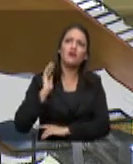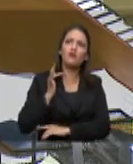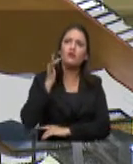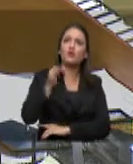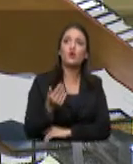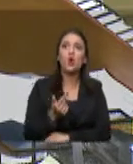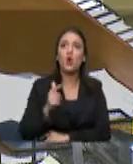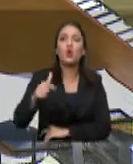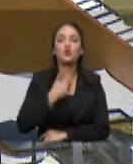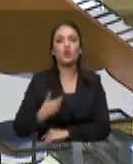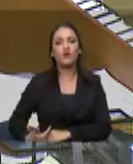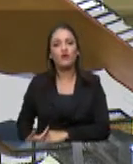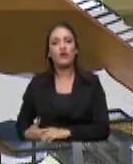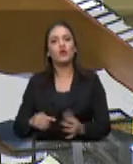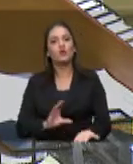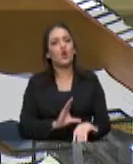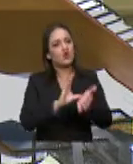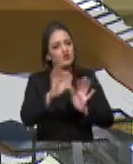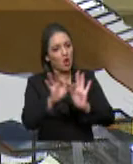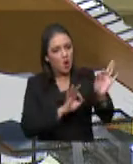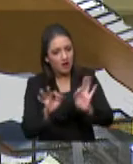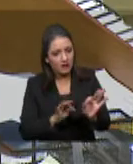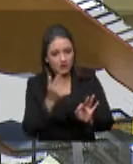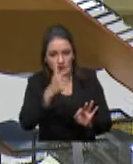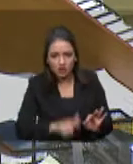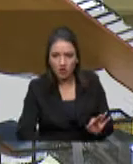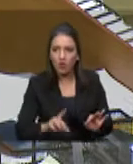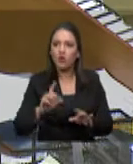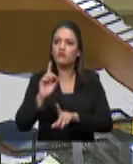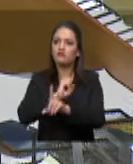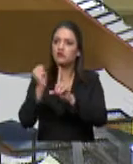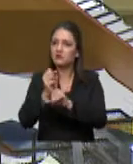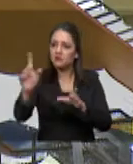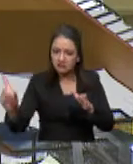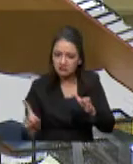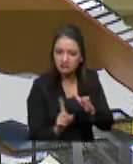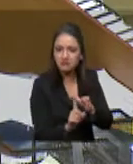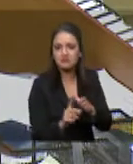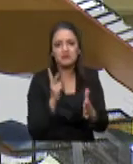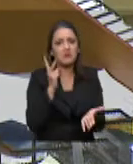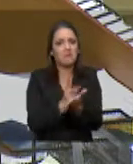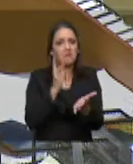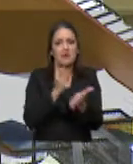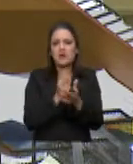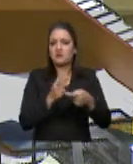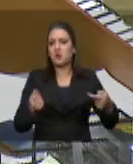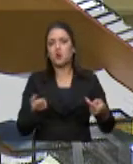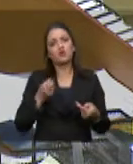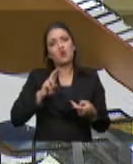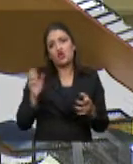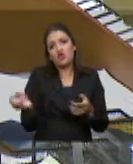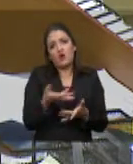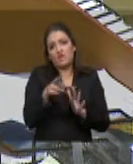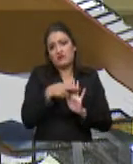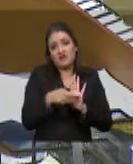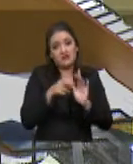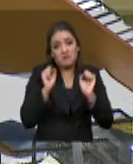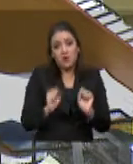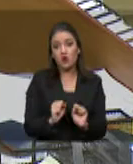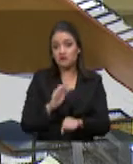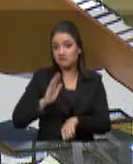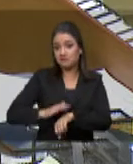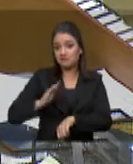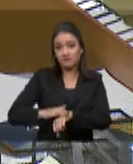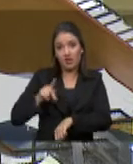reorganizar novamente o Conselho, trazendo de volta a participação popular nos mesmos moldes ou em nova roupagem. Impor agora que